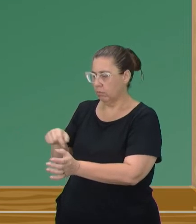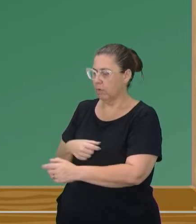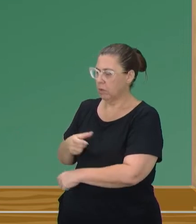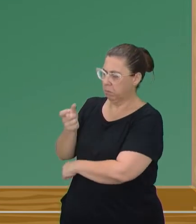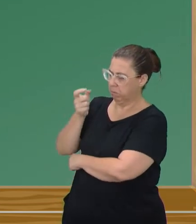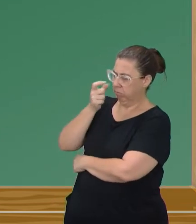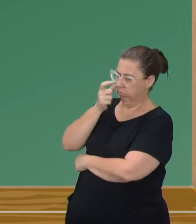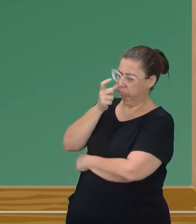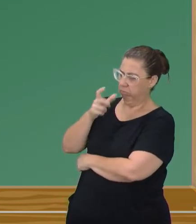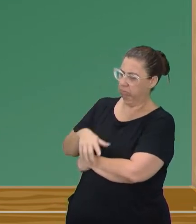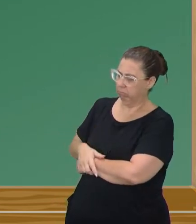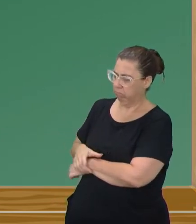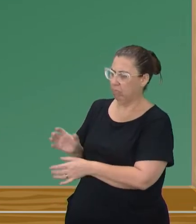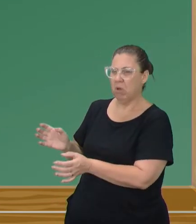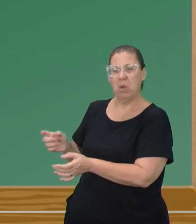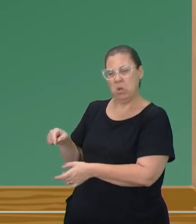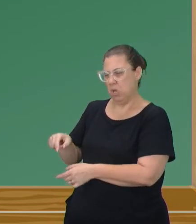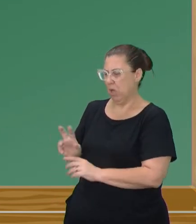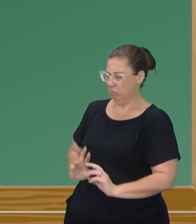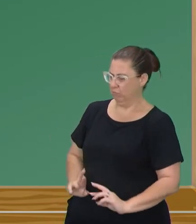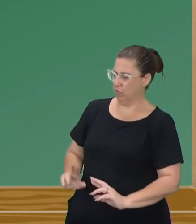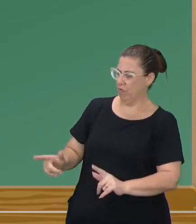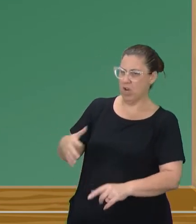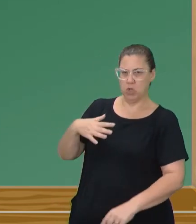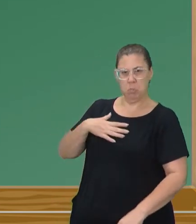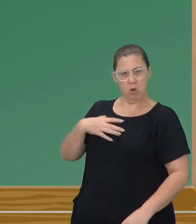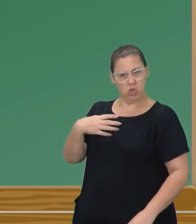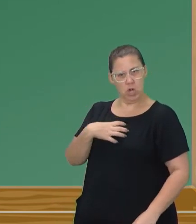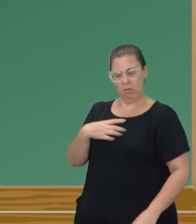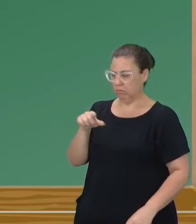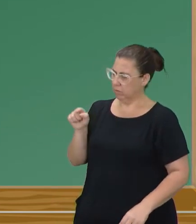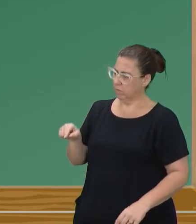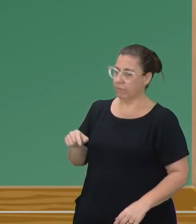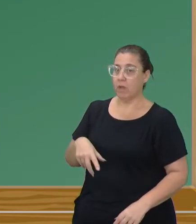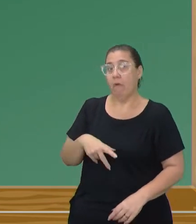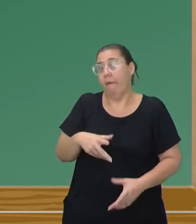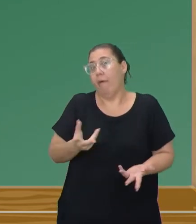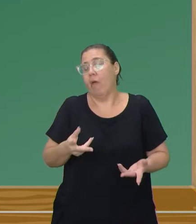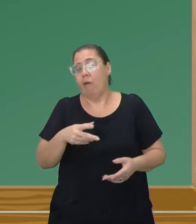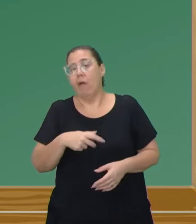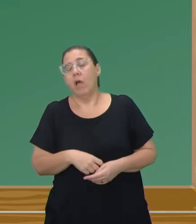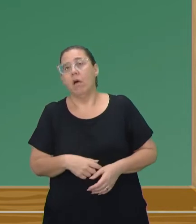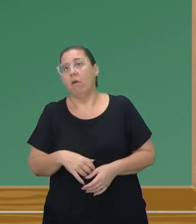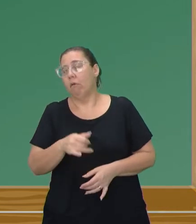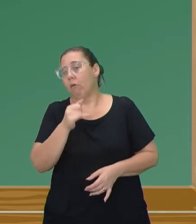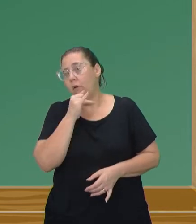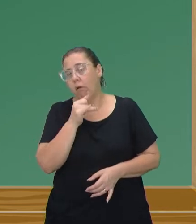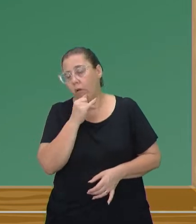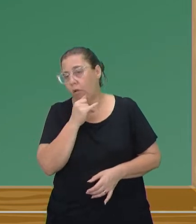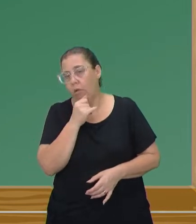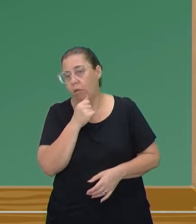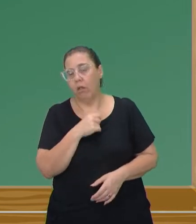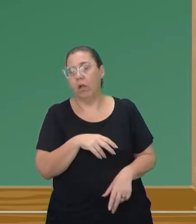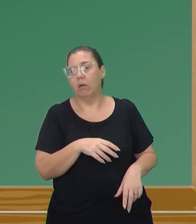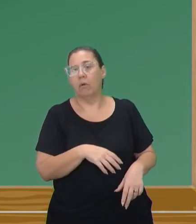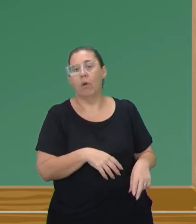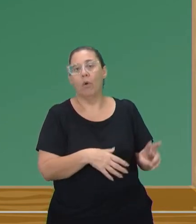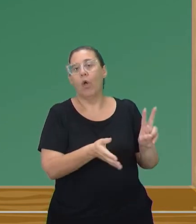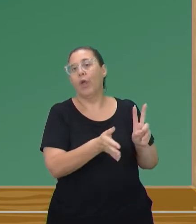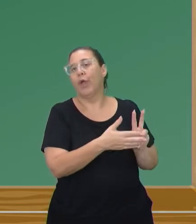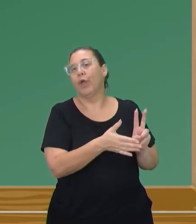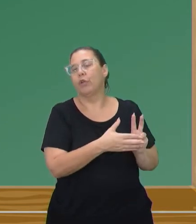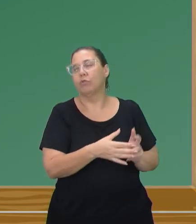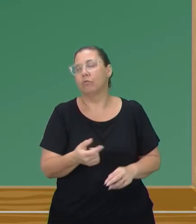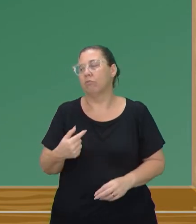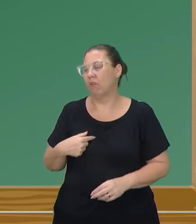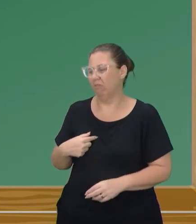exemplo, eu observo uma cultura muito diferente da minha, a cultura indígena, mas eu começo a fazer julgamentos a partir do